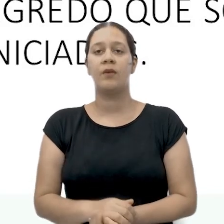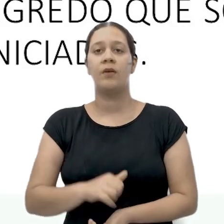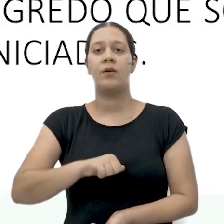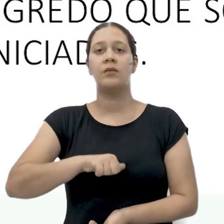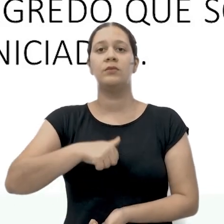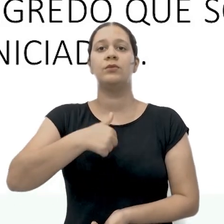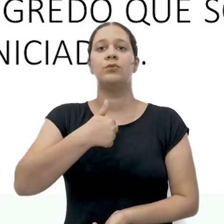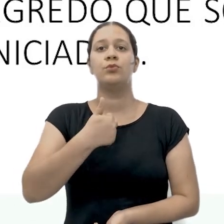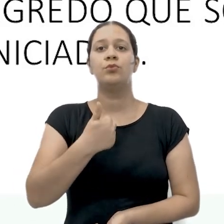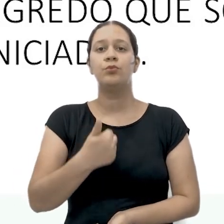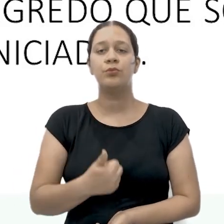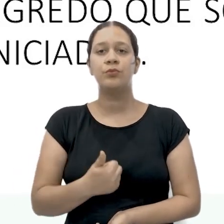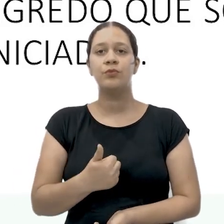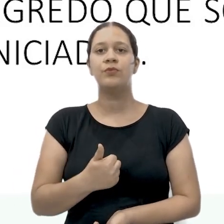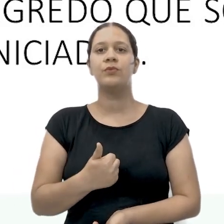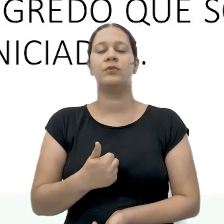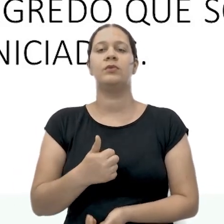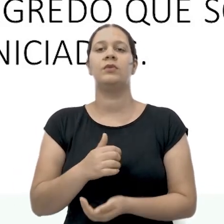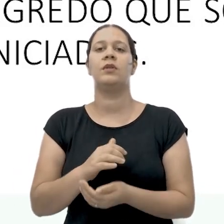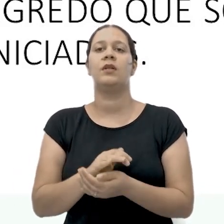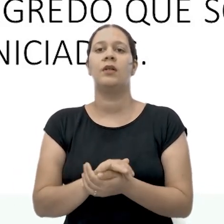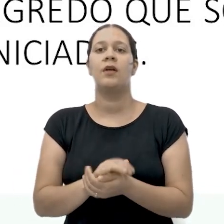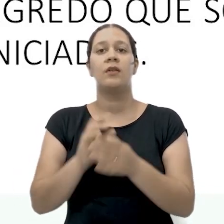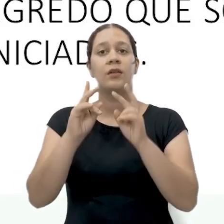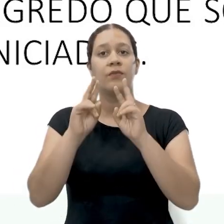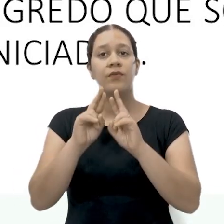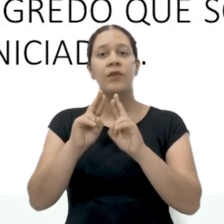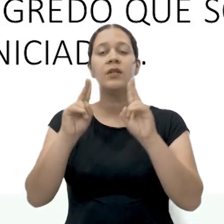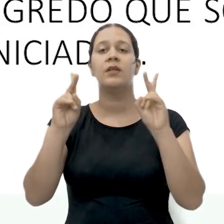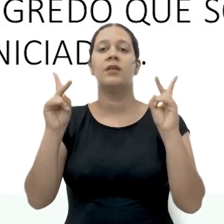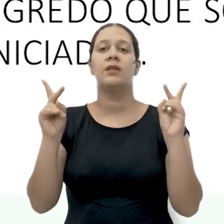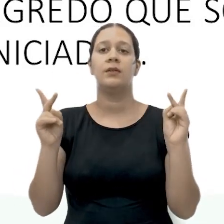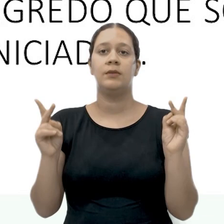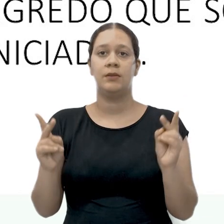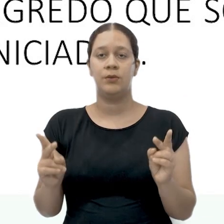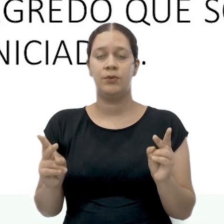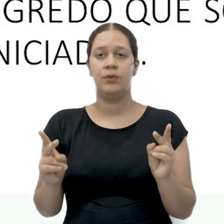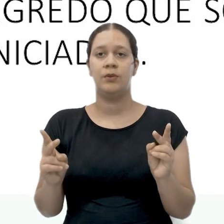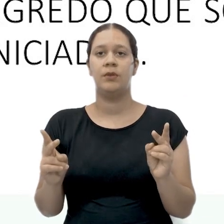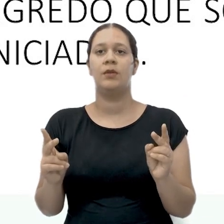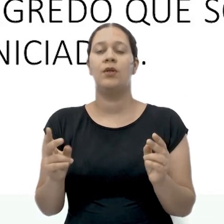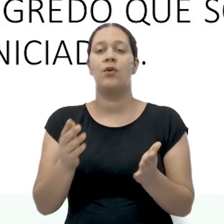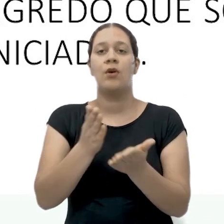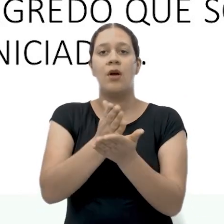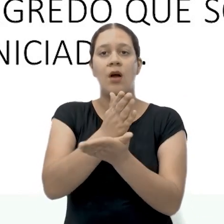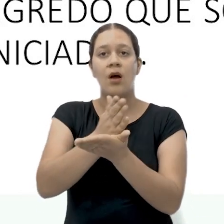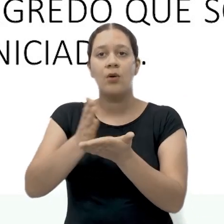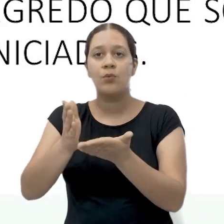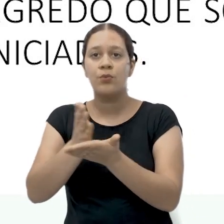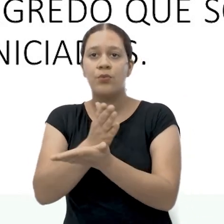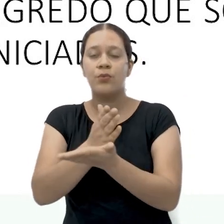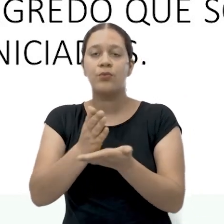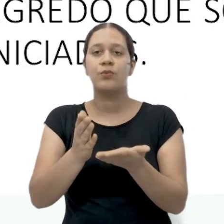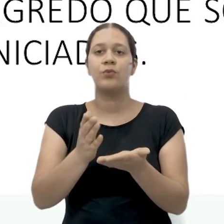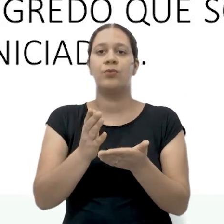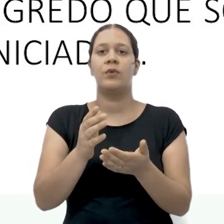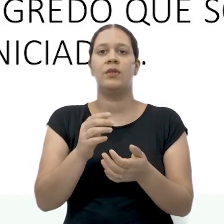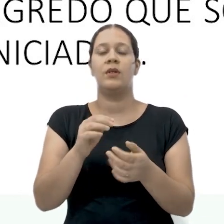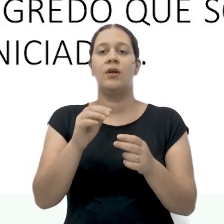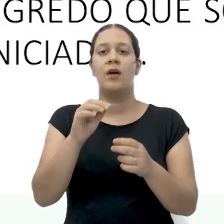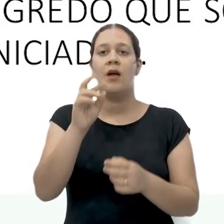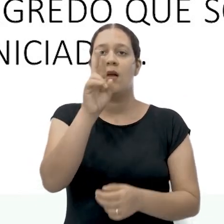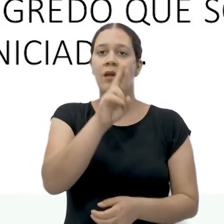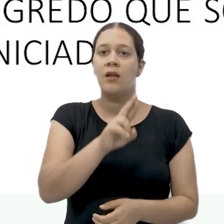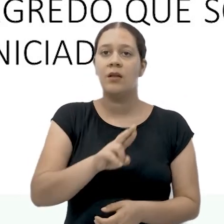perante os textos sagrados diferem, ou seja, são diferentes. Enquanto algumas religiões difundem livremente